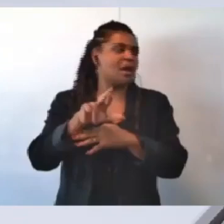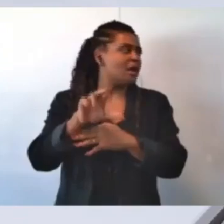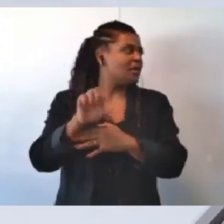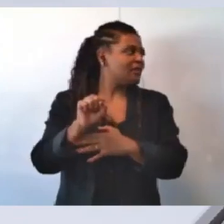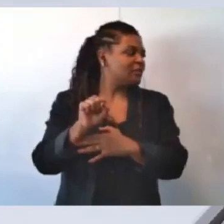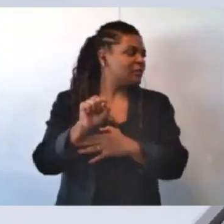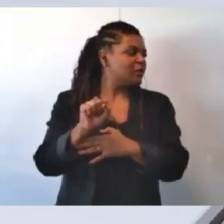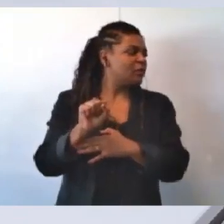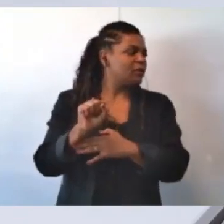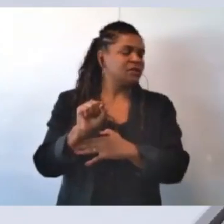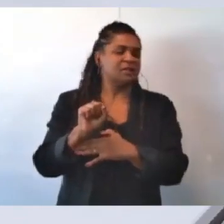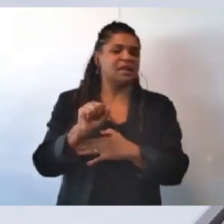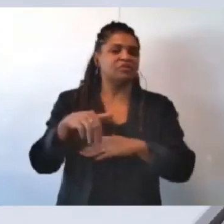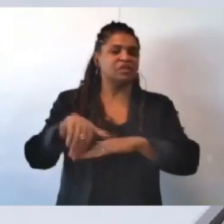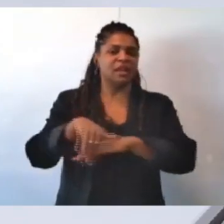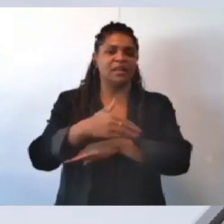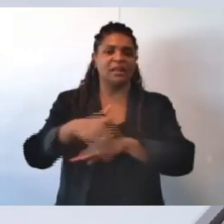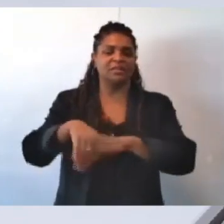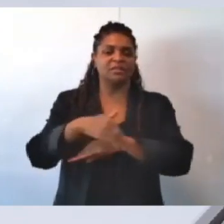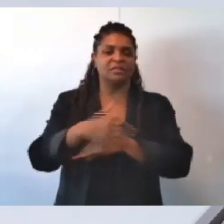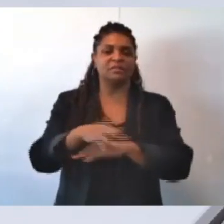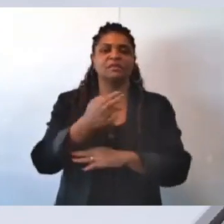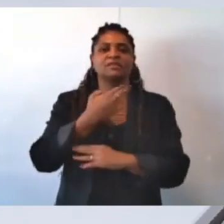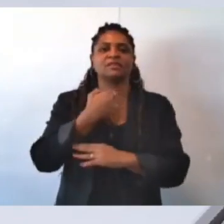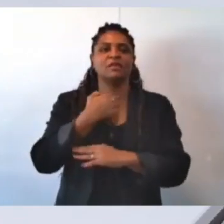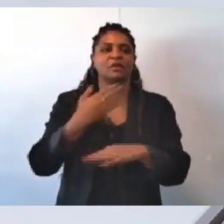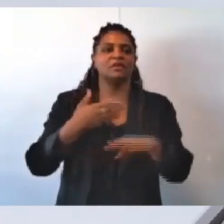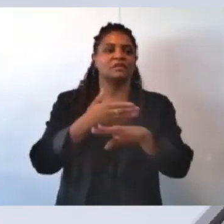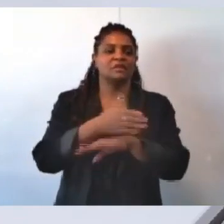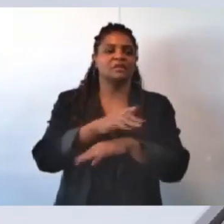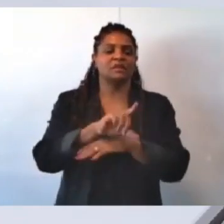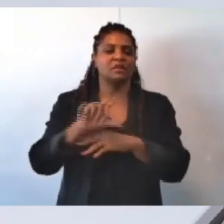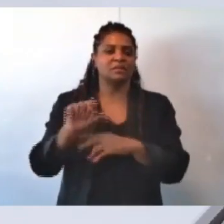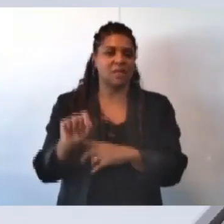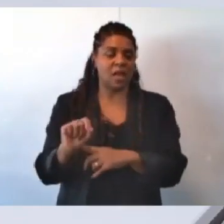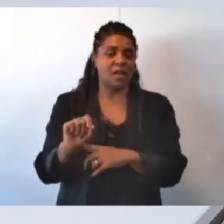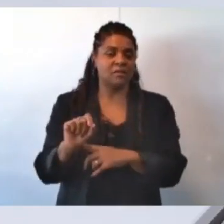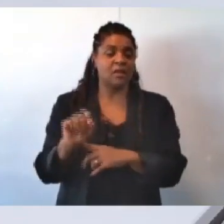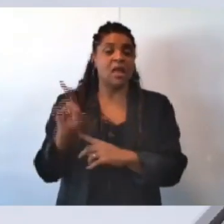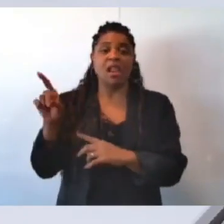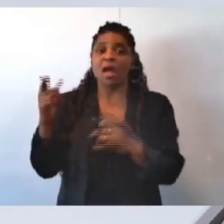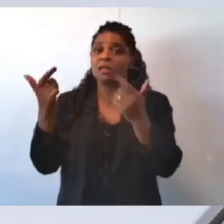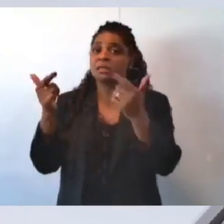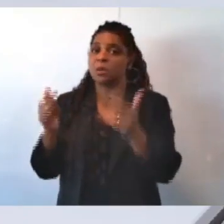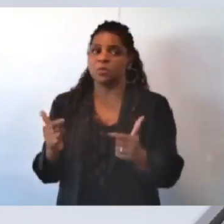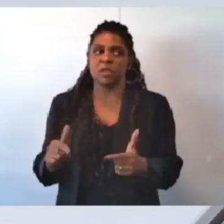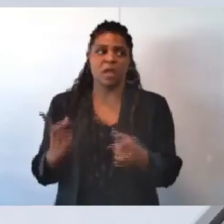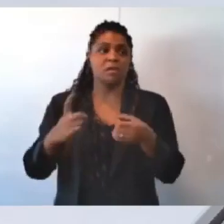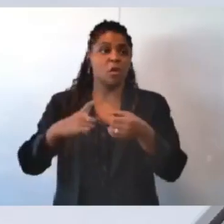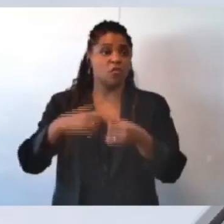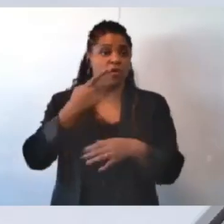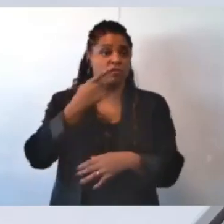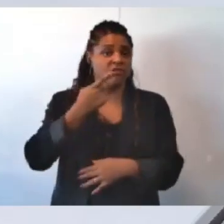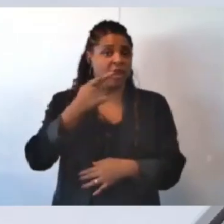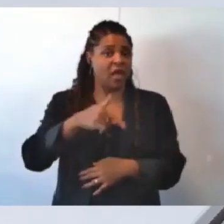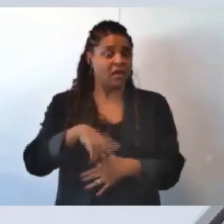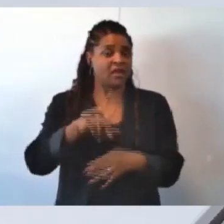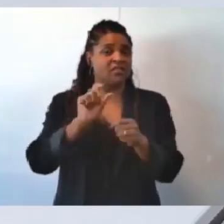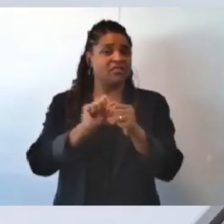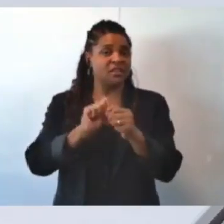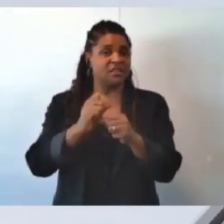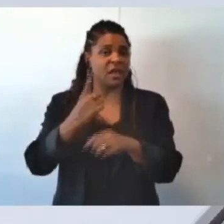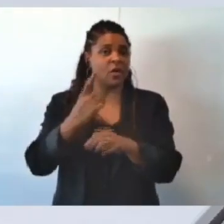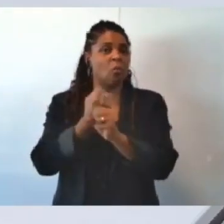gente vem colocando nos grupos de moradores. E ainda não tem. Volto a falar. Foi feita uma obra. Ficou-se um tempo. Gastou